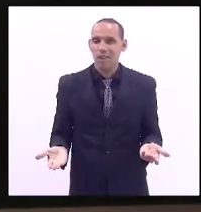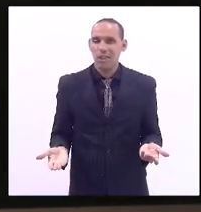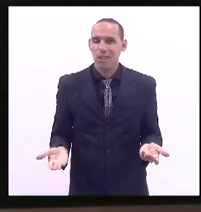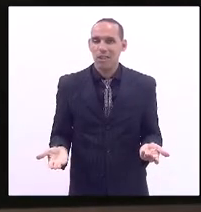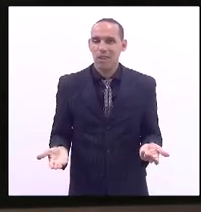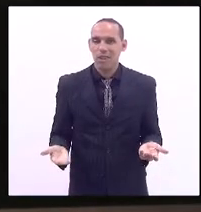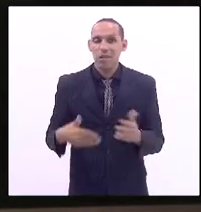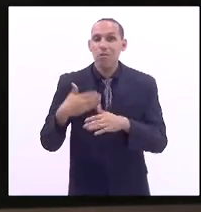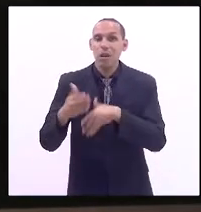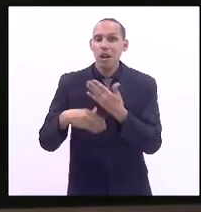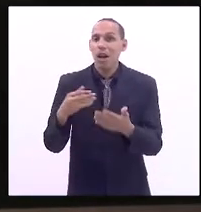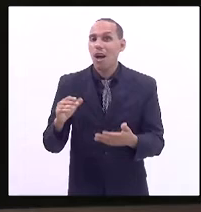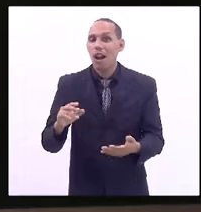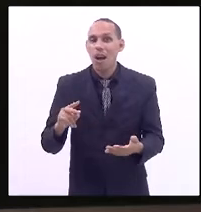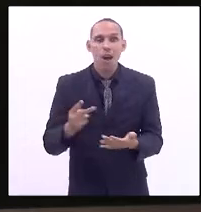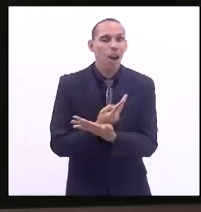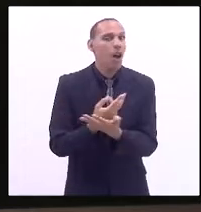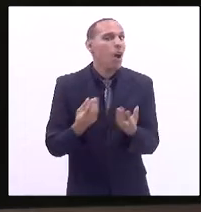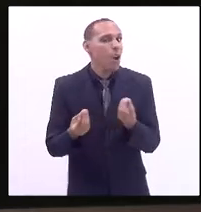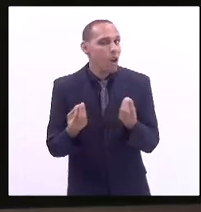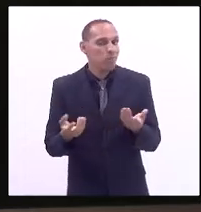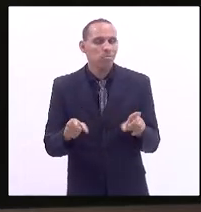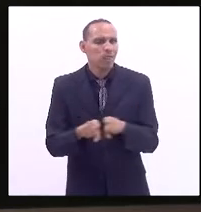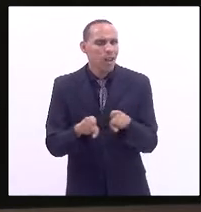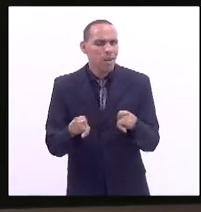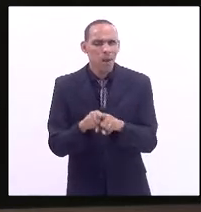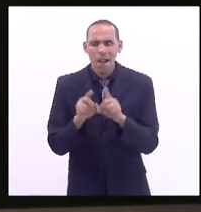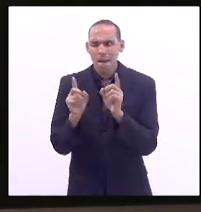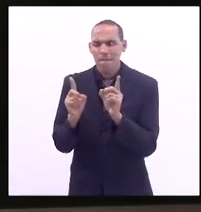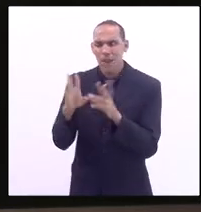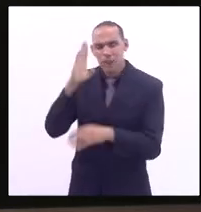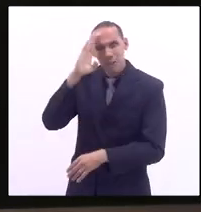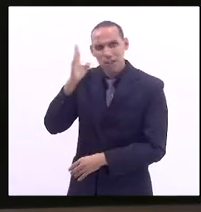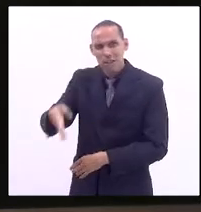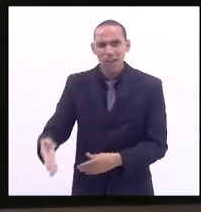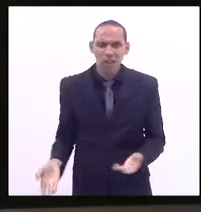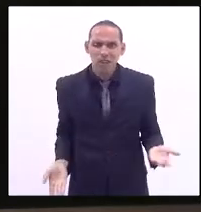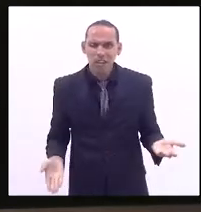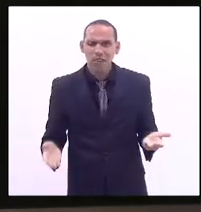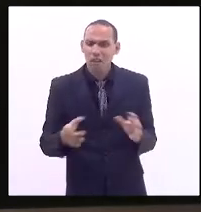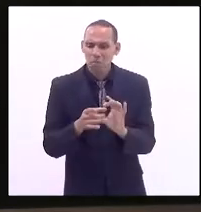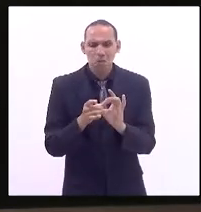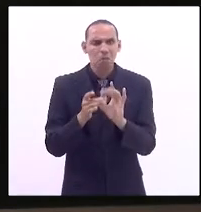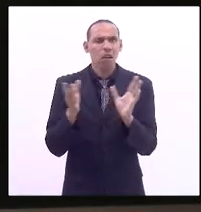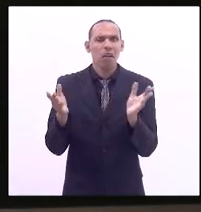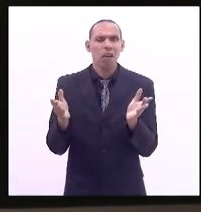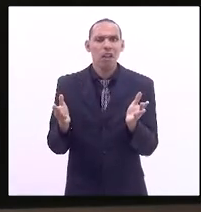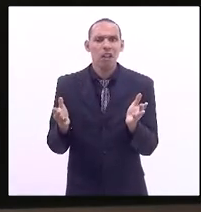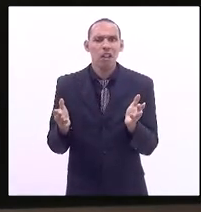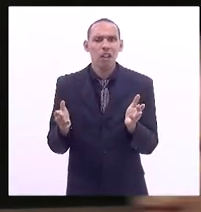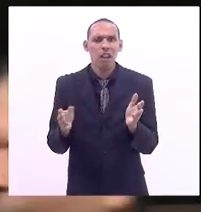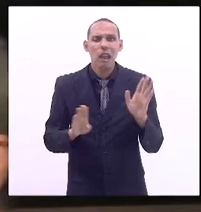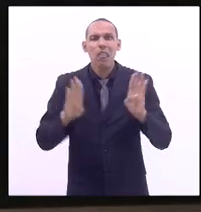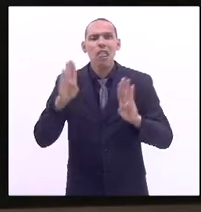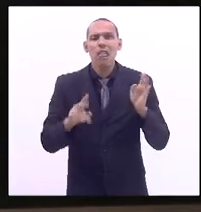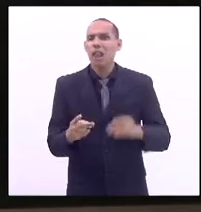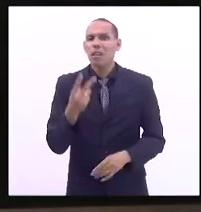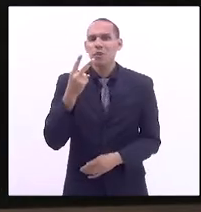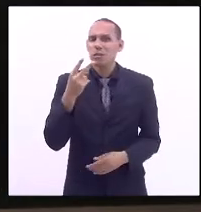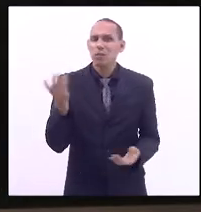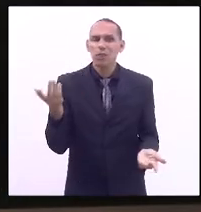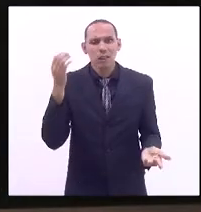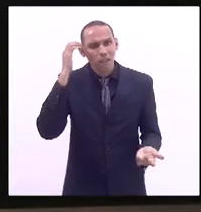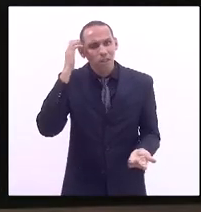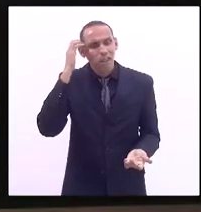vai proceder além de autorizar a venda direta na após duas licitações desertas